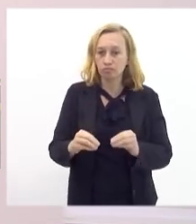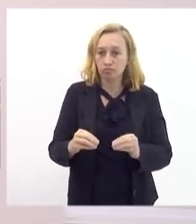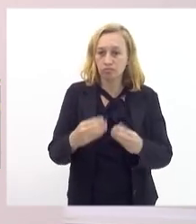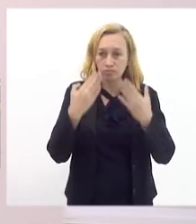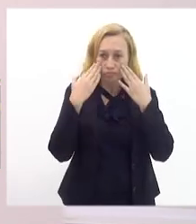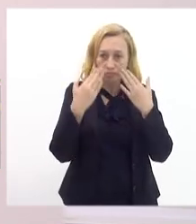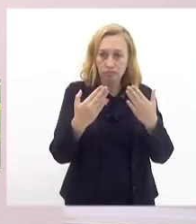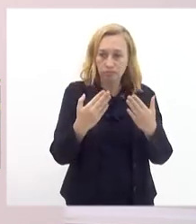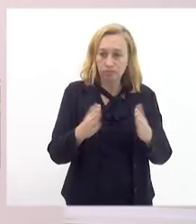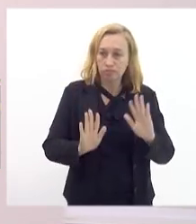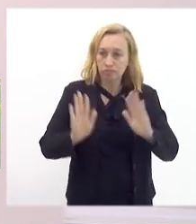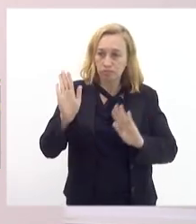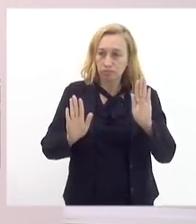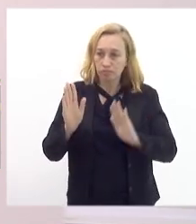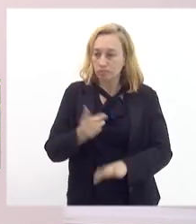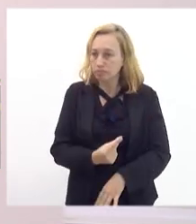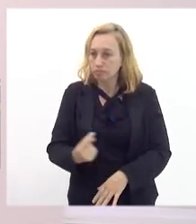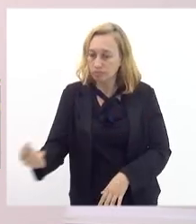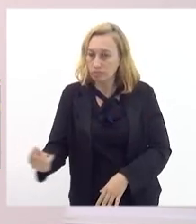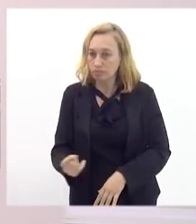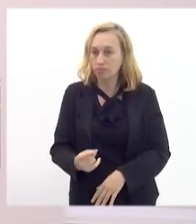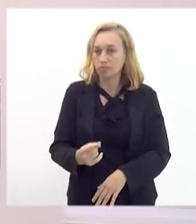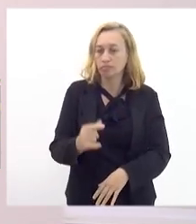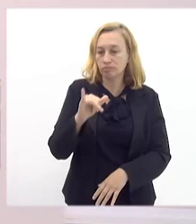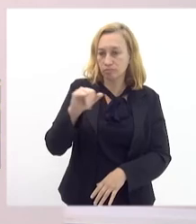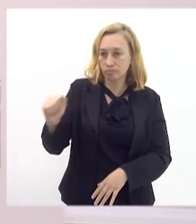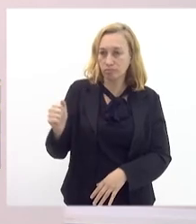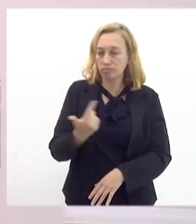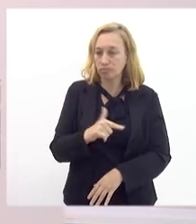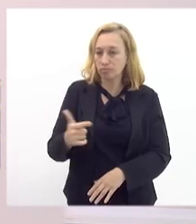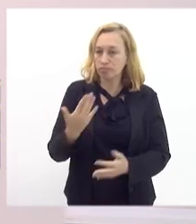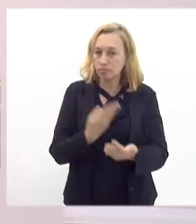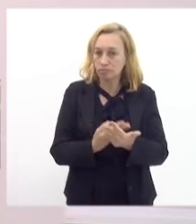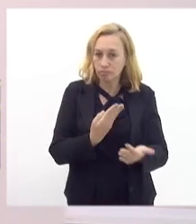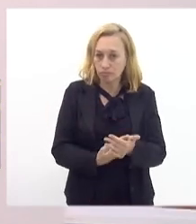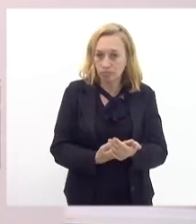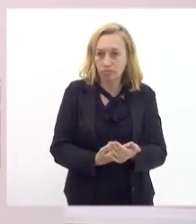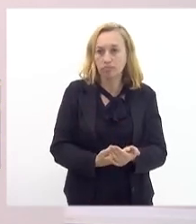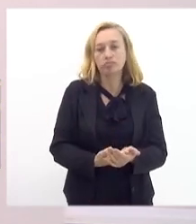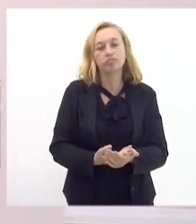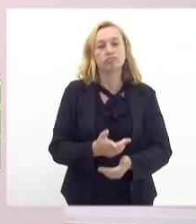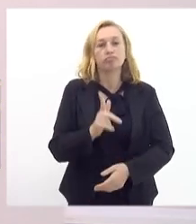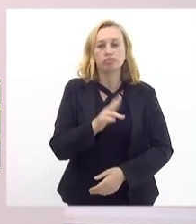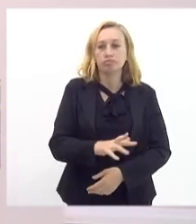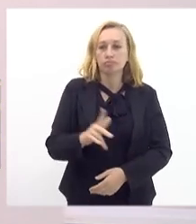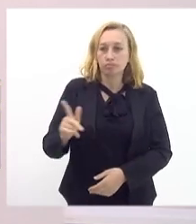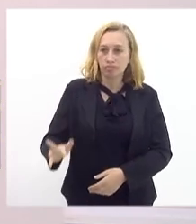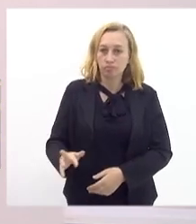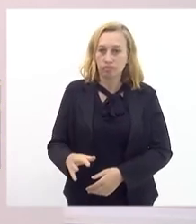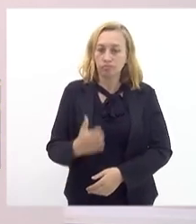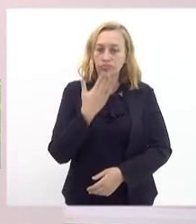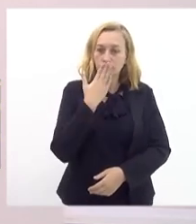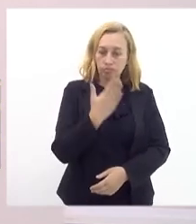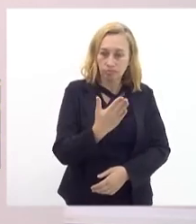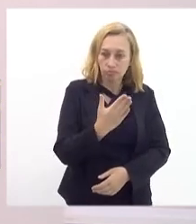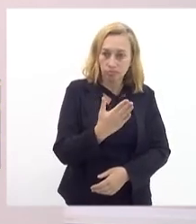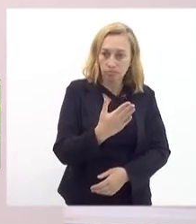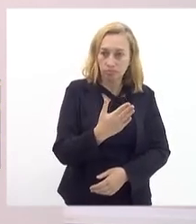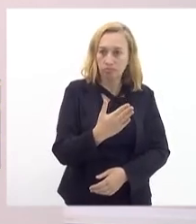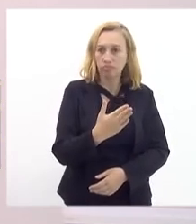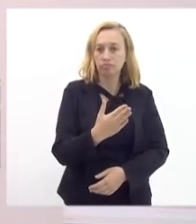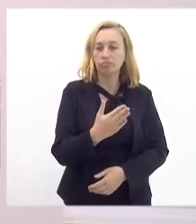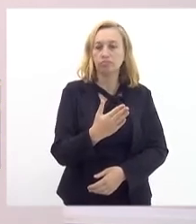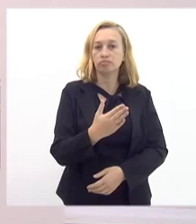para nenhuma licença Sai daí nessa instrumental dá só a diferença entre uma entre uma inexigibilidade de eia